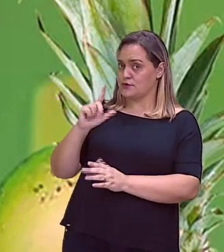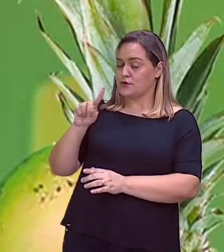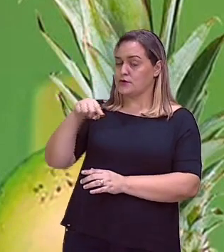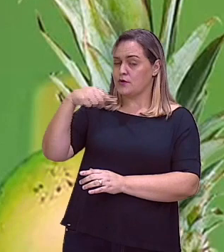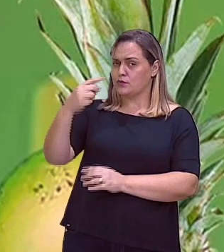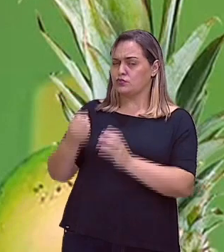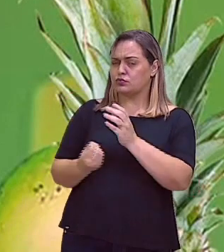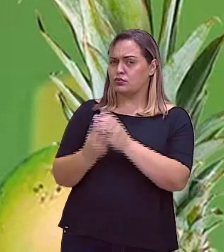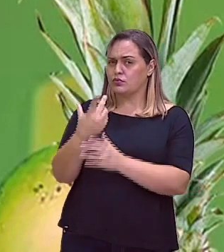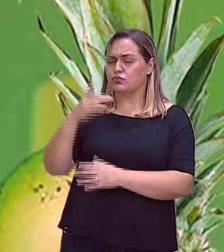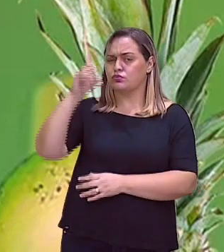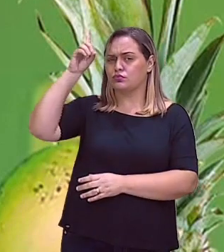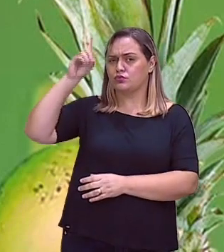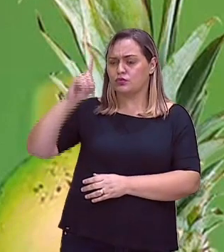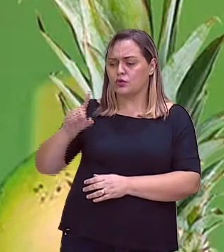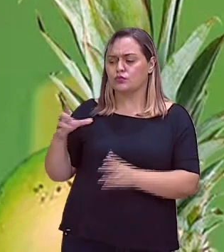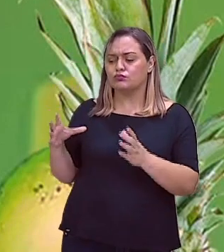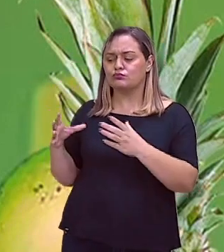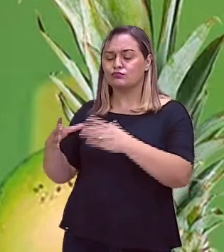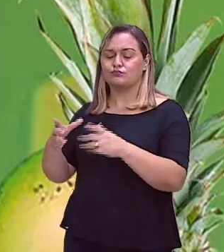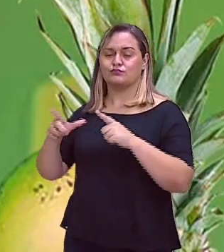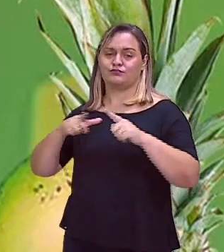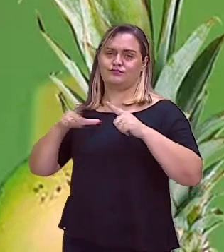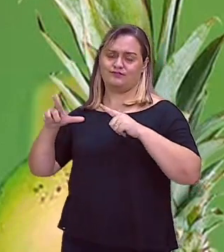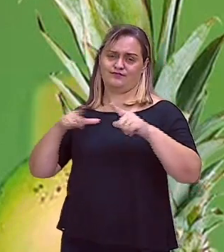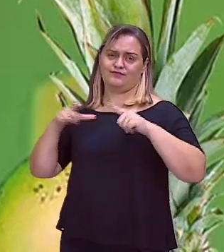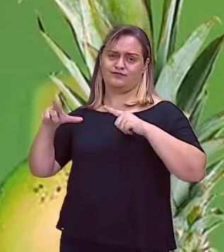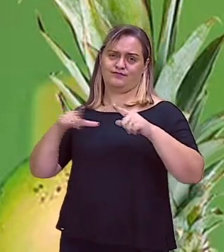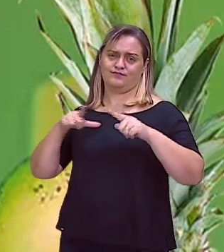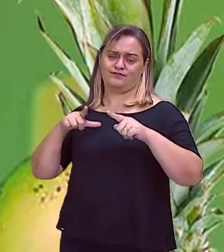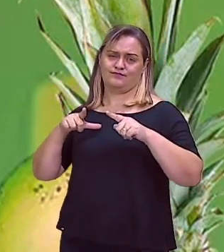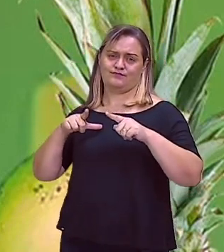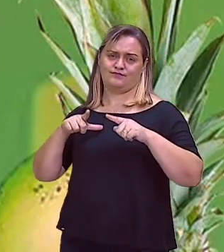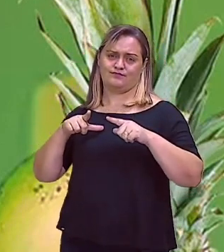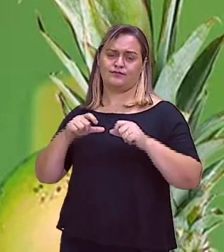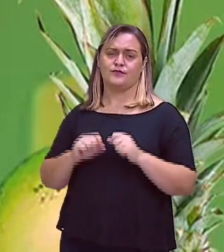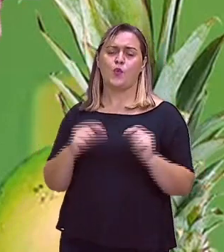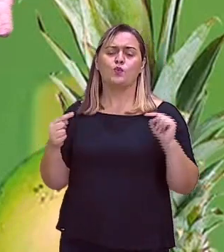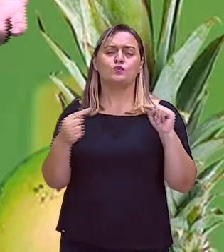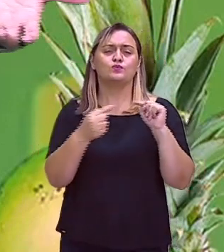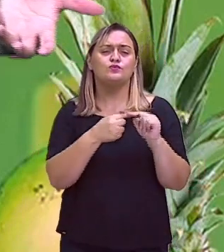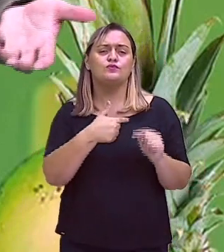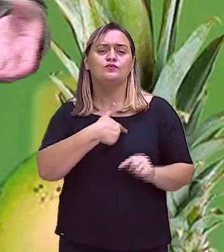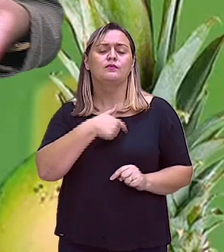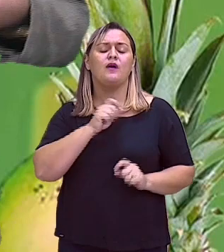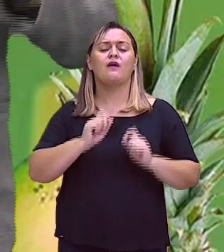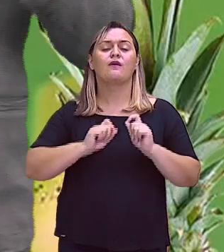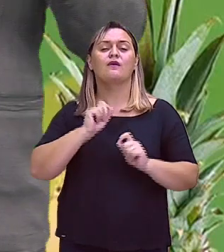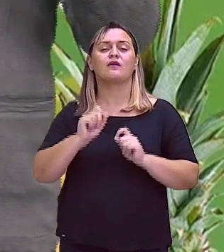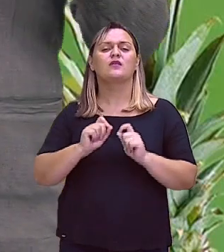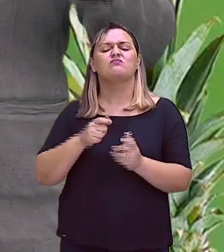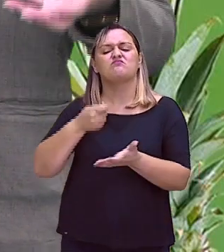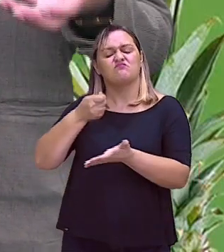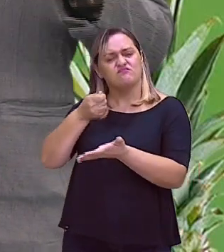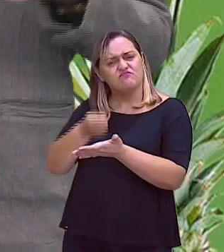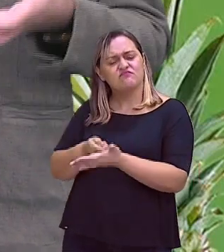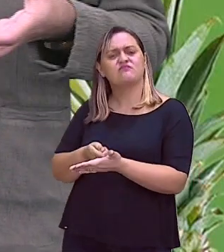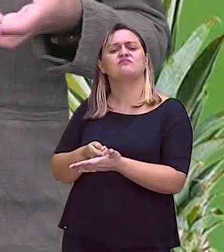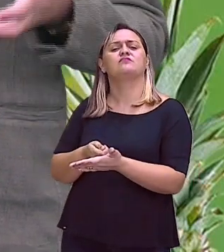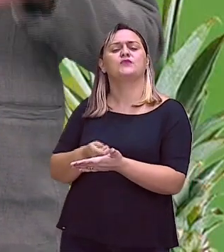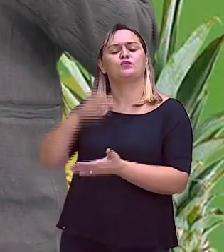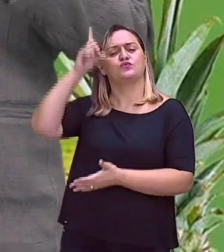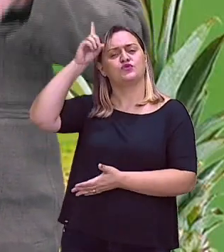trabalhadora o objetivo de Vargas era garantir o apoio dos trabalhadores para caso